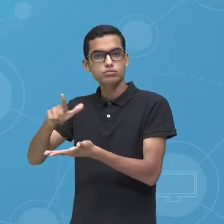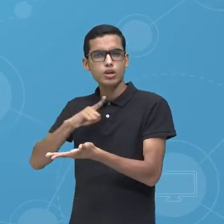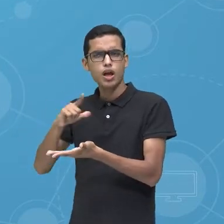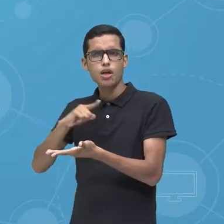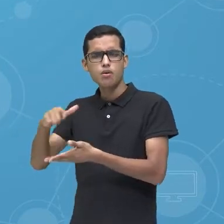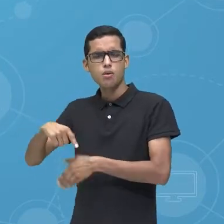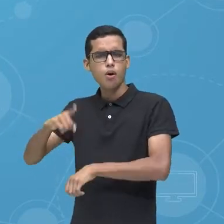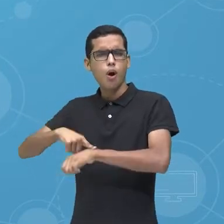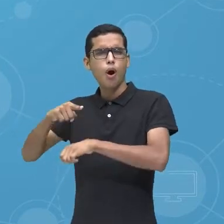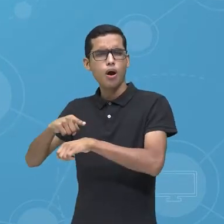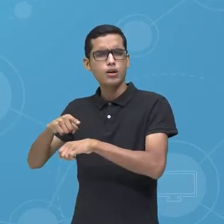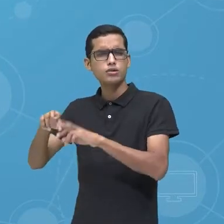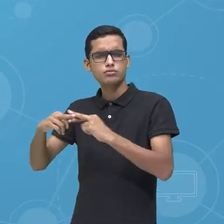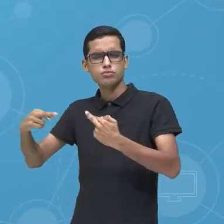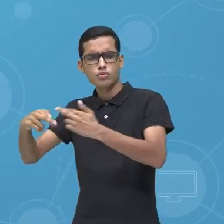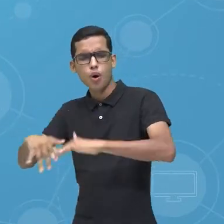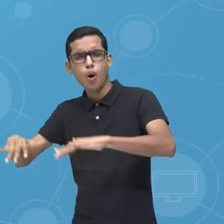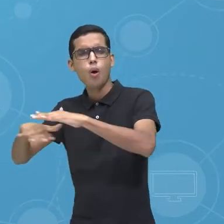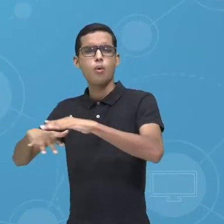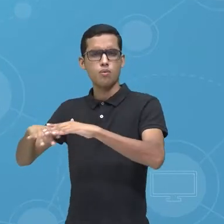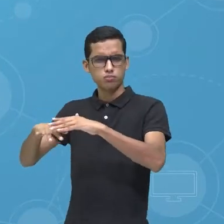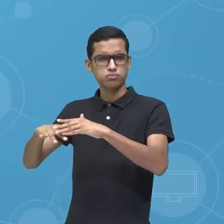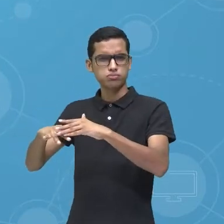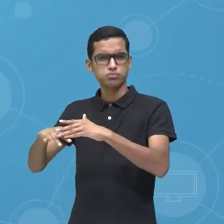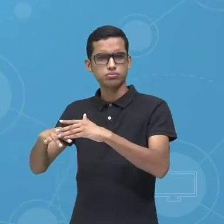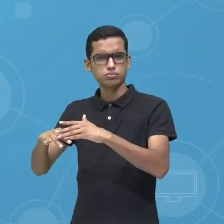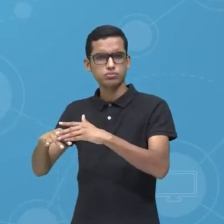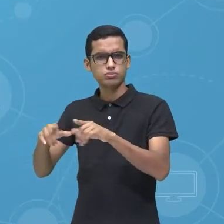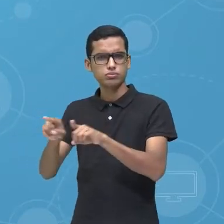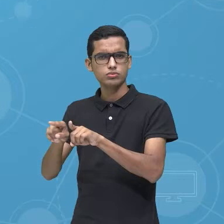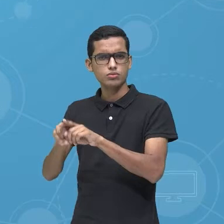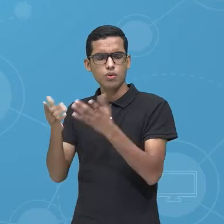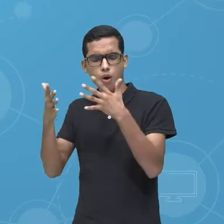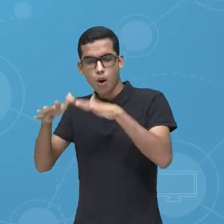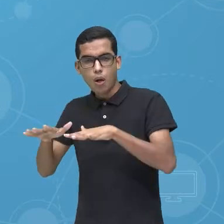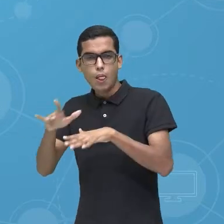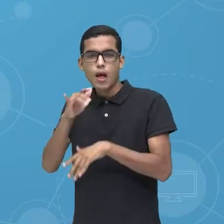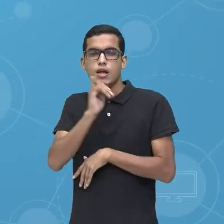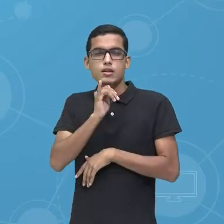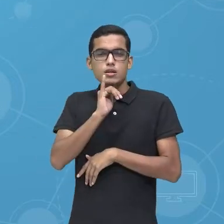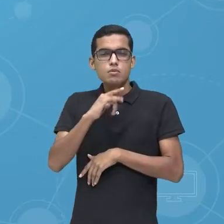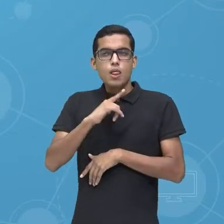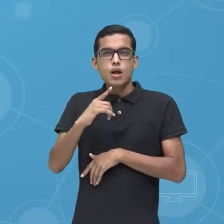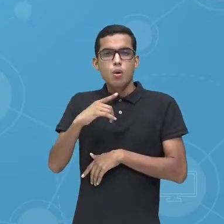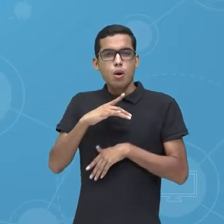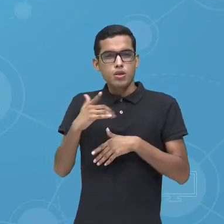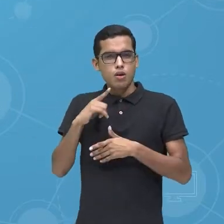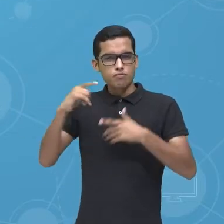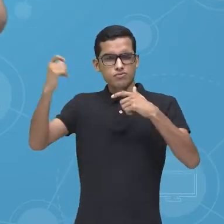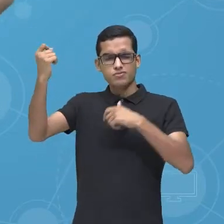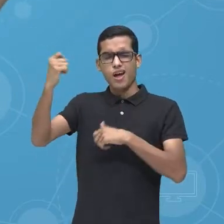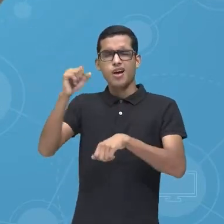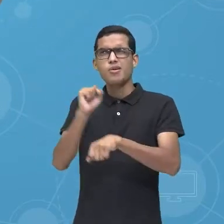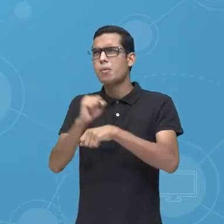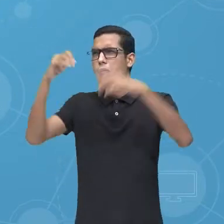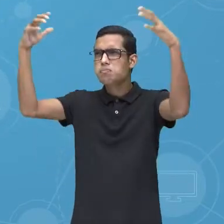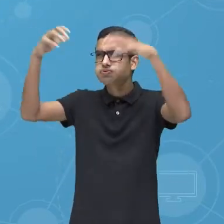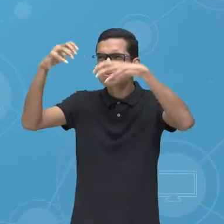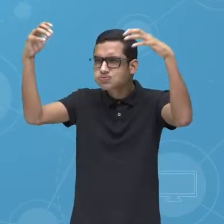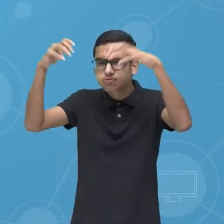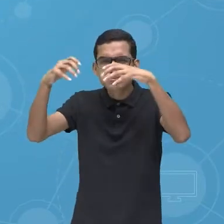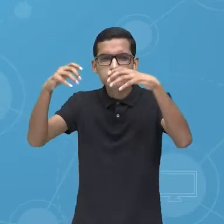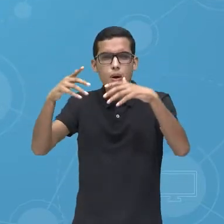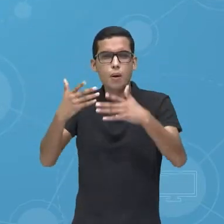até brinca, ai meu Deus do céu, não para de chover, vamos fazer dança do sol. Será que existe alguma dança do sol? Então, nossa, esse sol